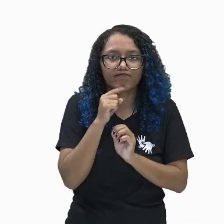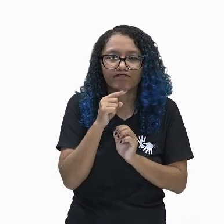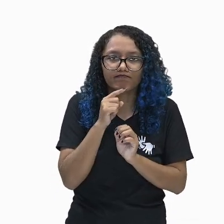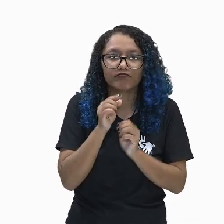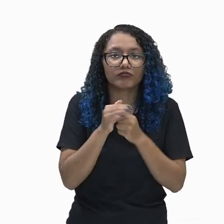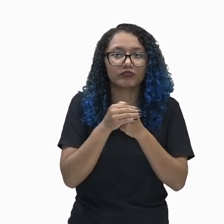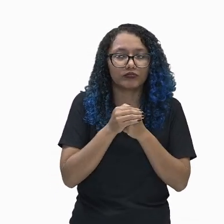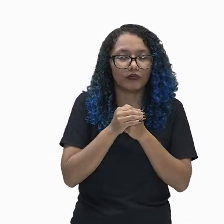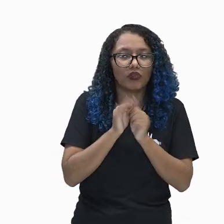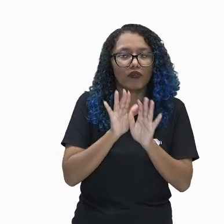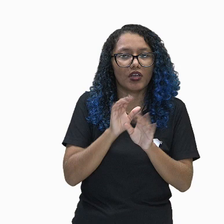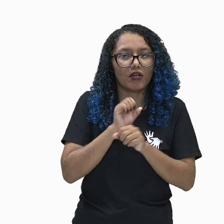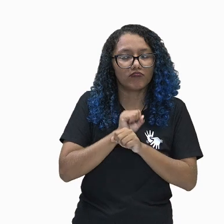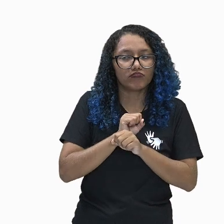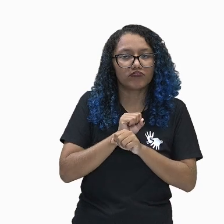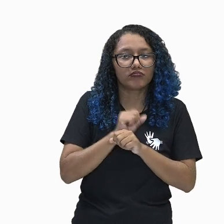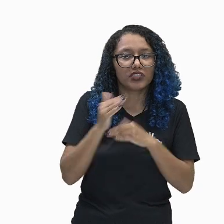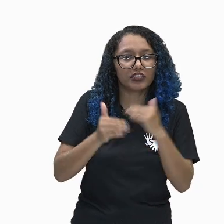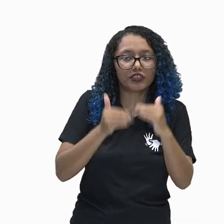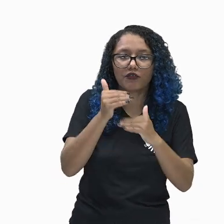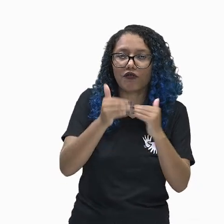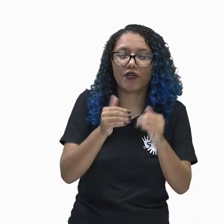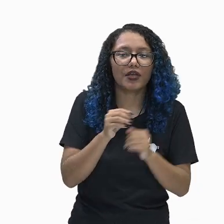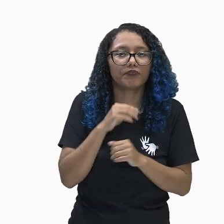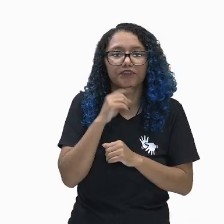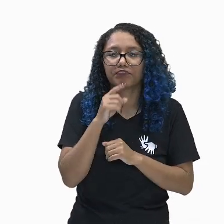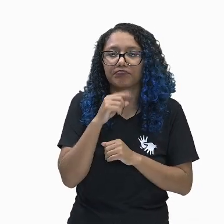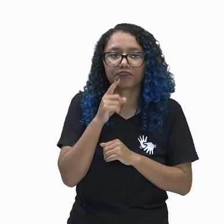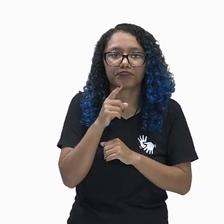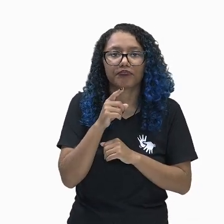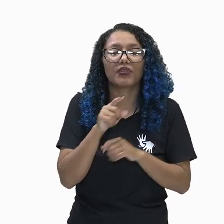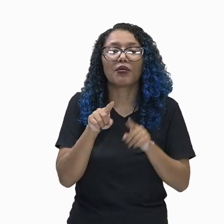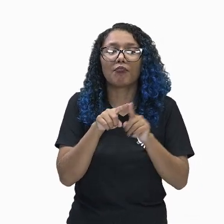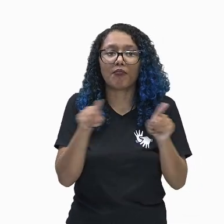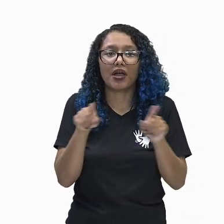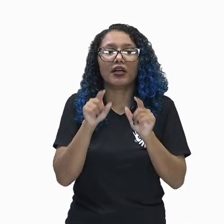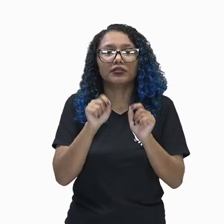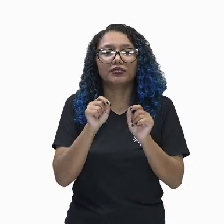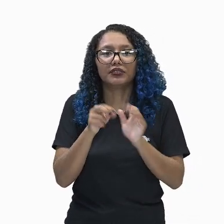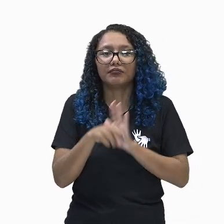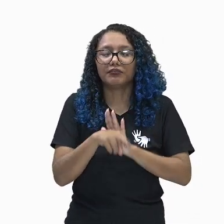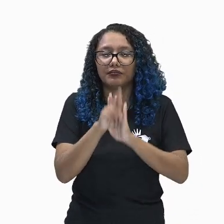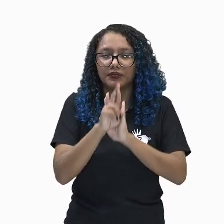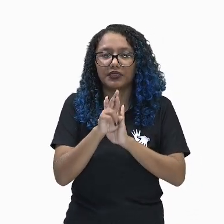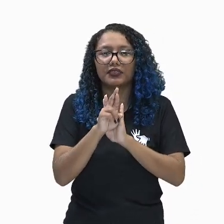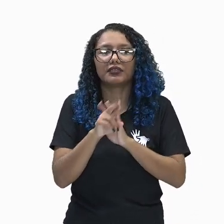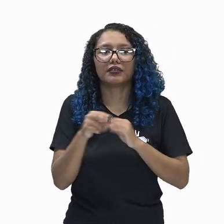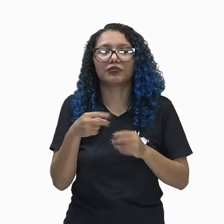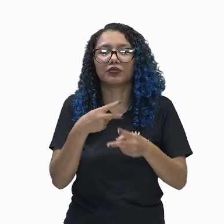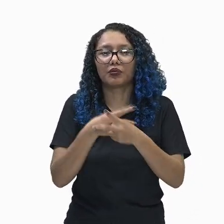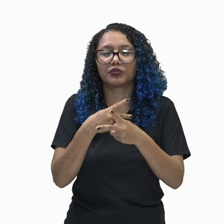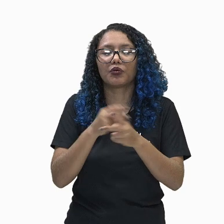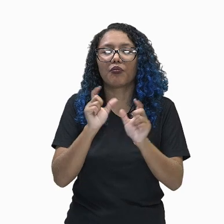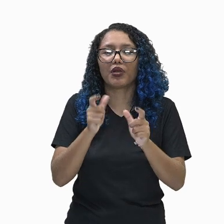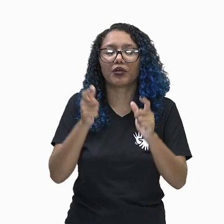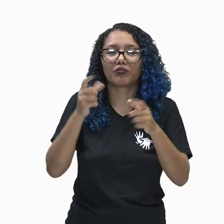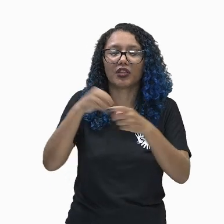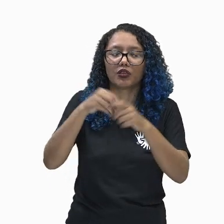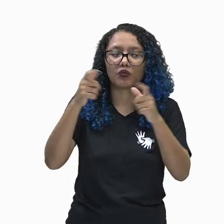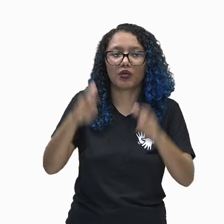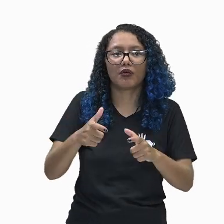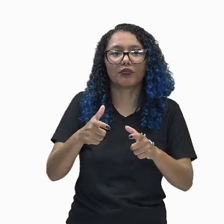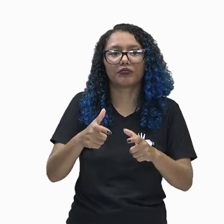estão representados pelos alelos, que vão ocupar o mesmo locus, que significa local, nos